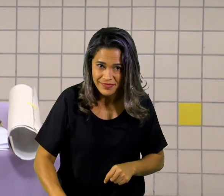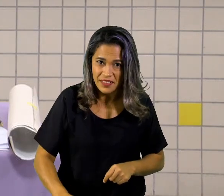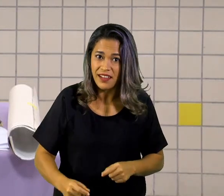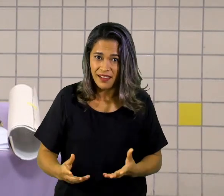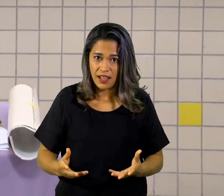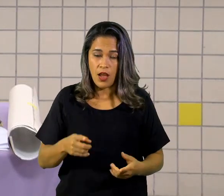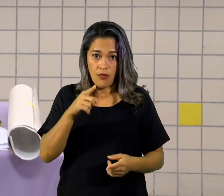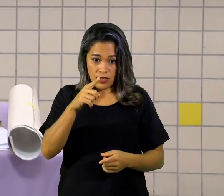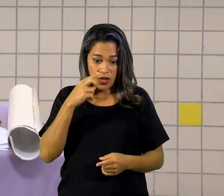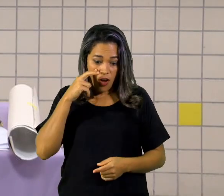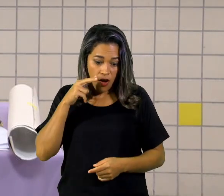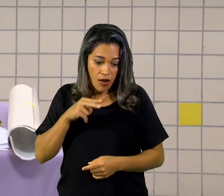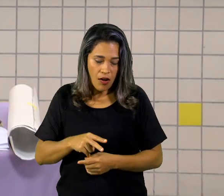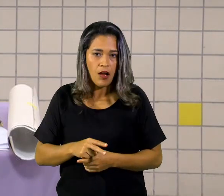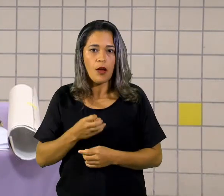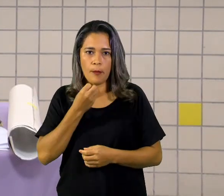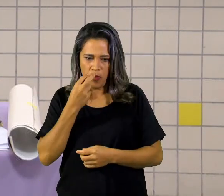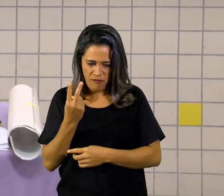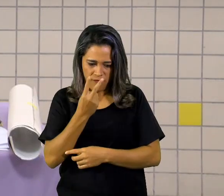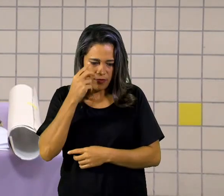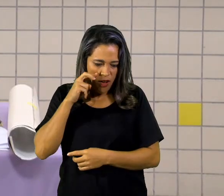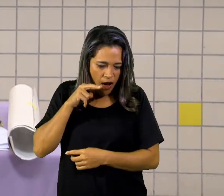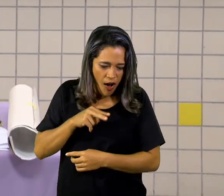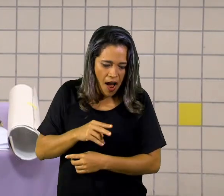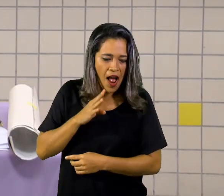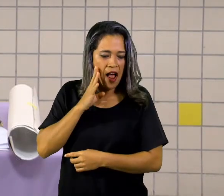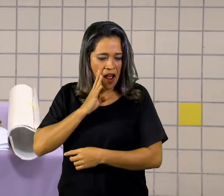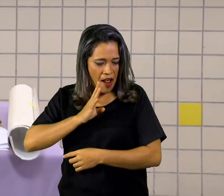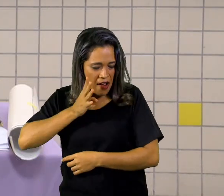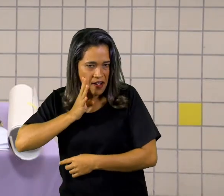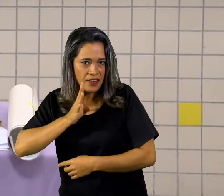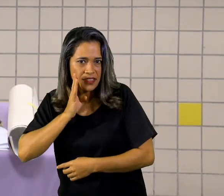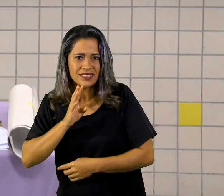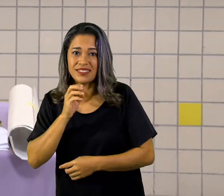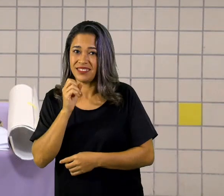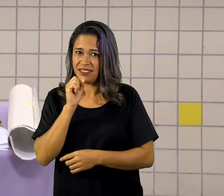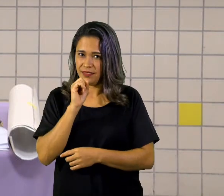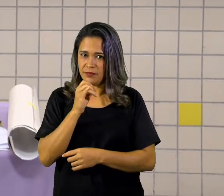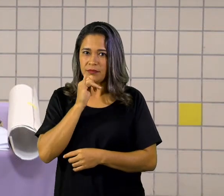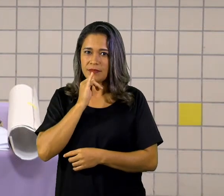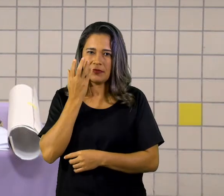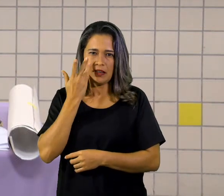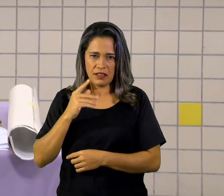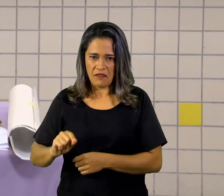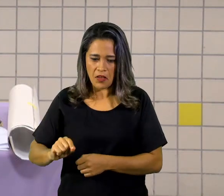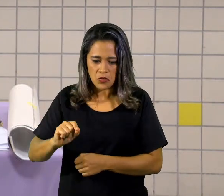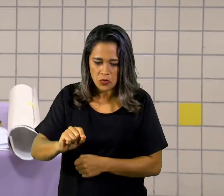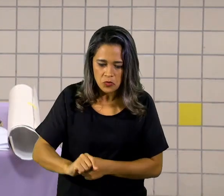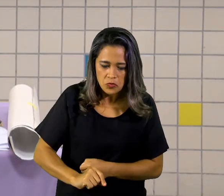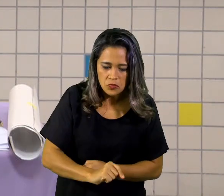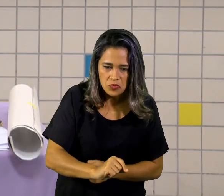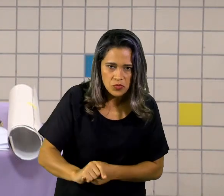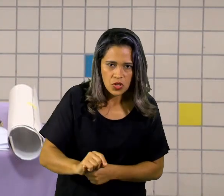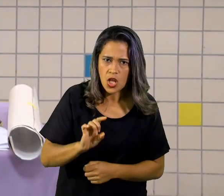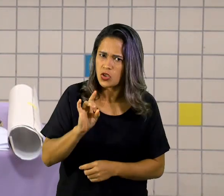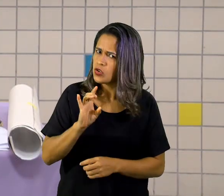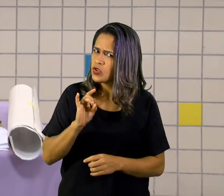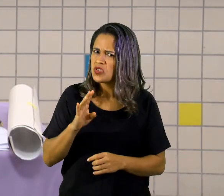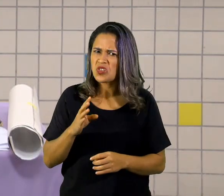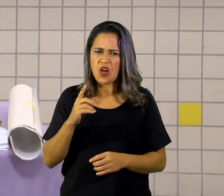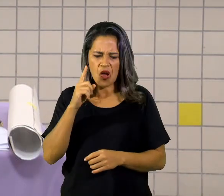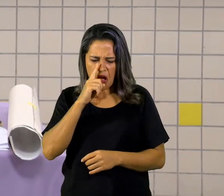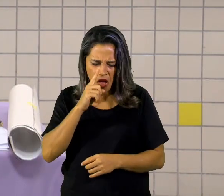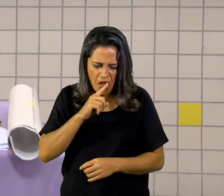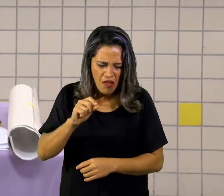criança. O que uma criança bem pequena faz não são só riscos, não são só